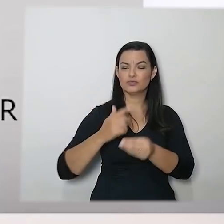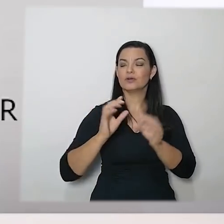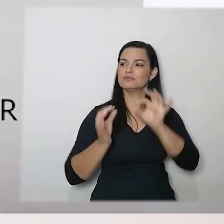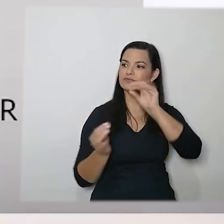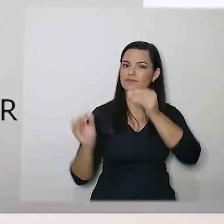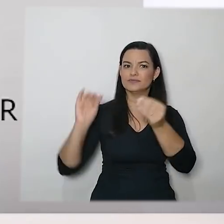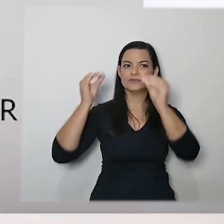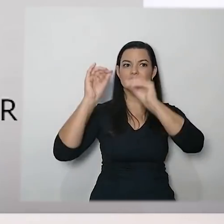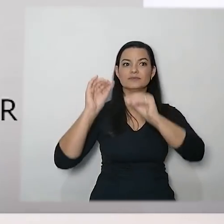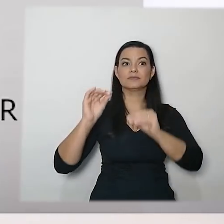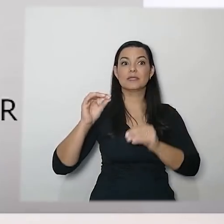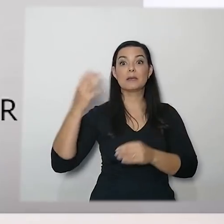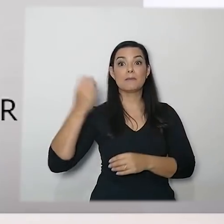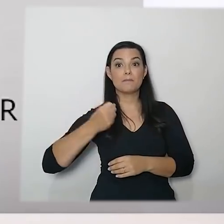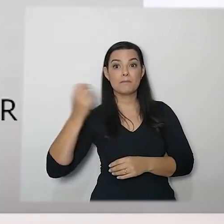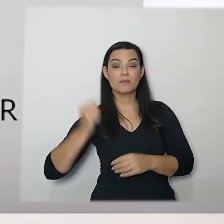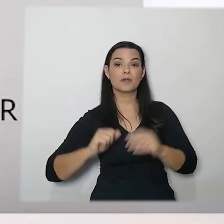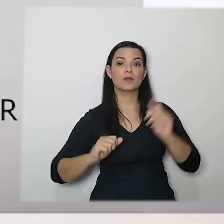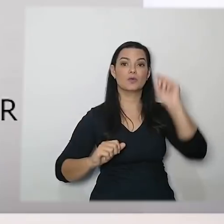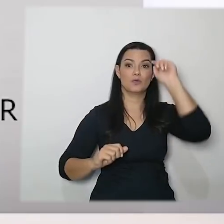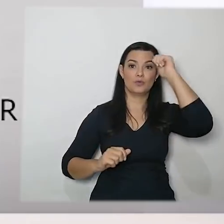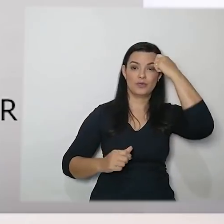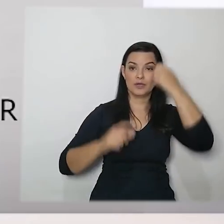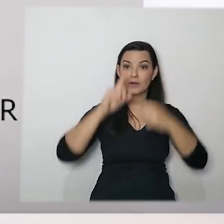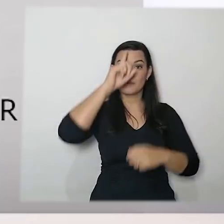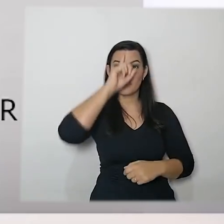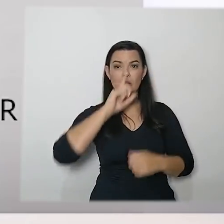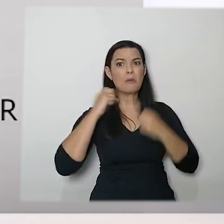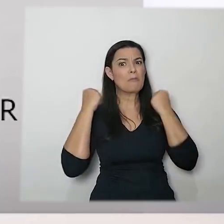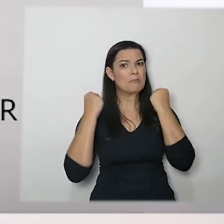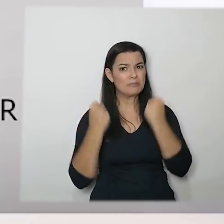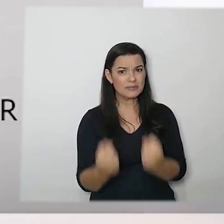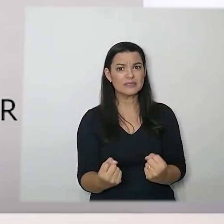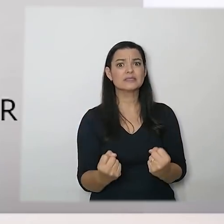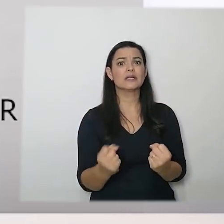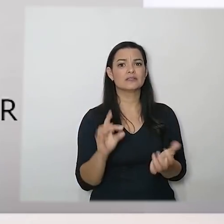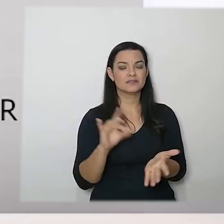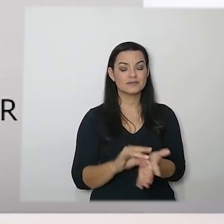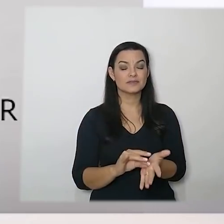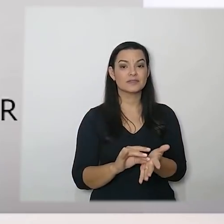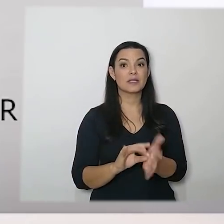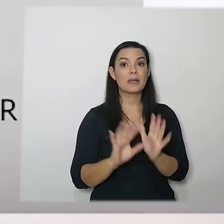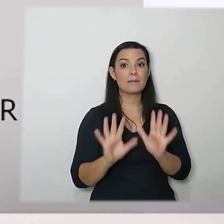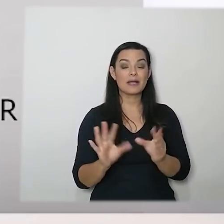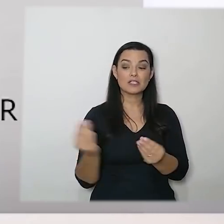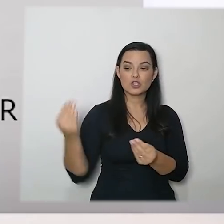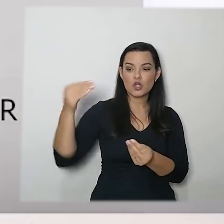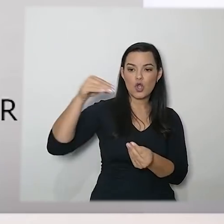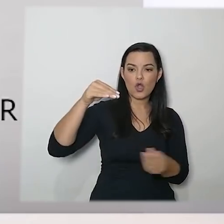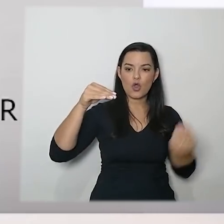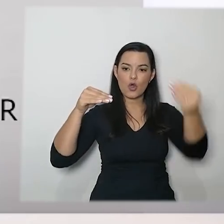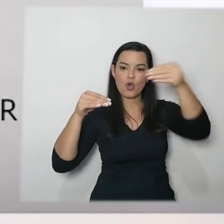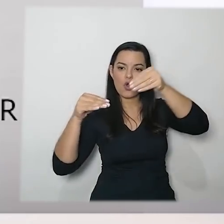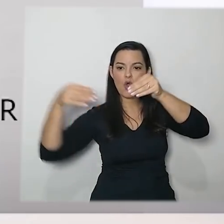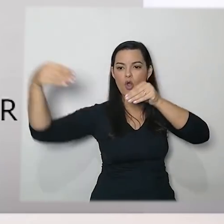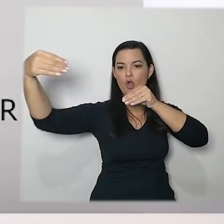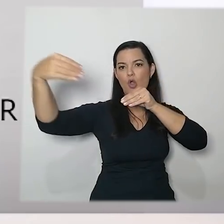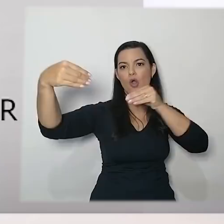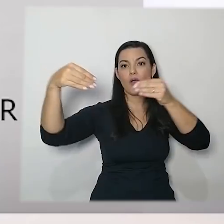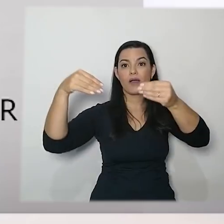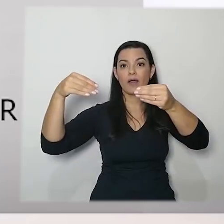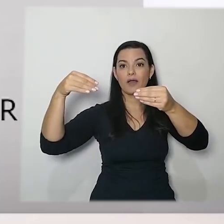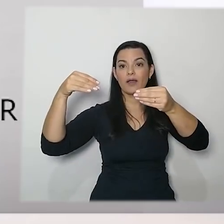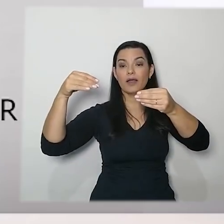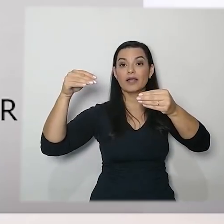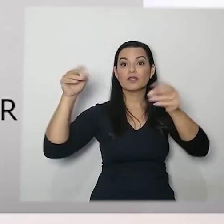preta, amarela. Embora sejam muito pesadas, elas foram colocadas de uma forma pelo artista que